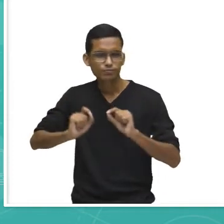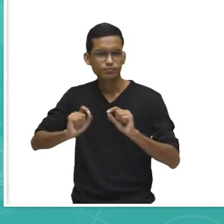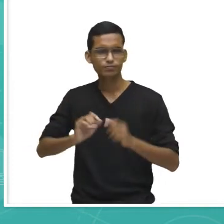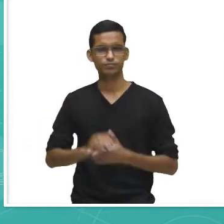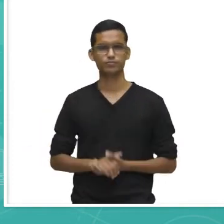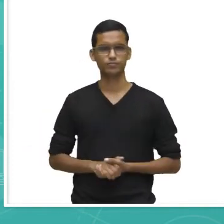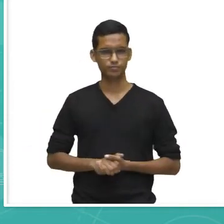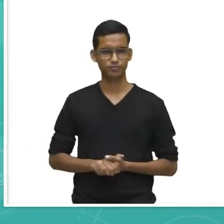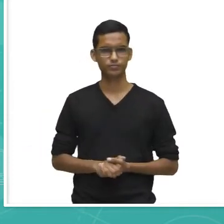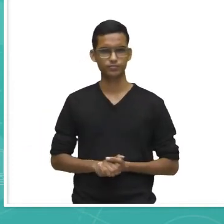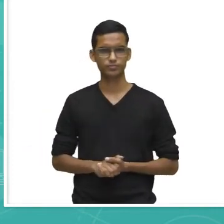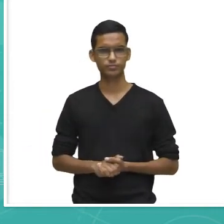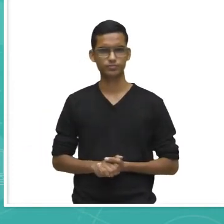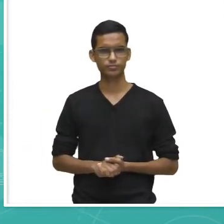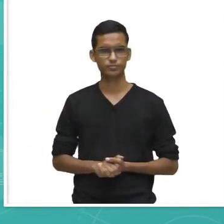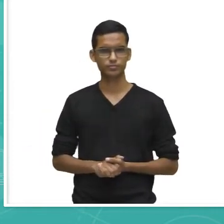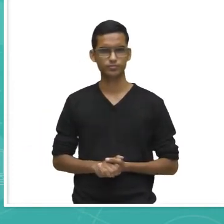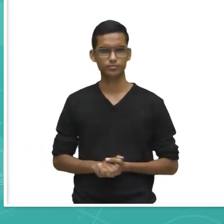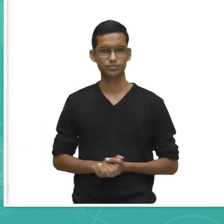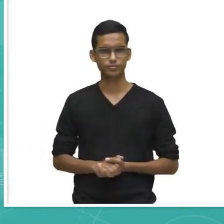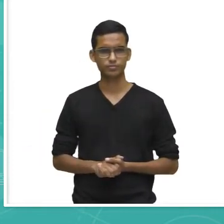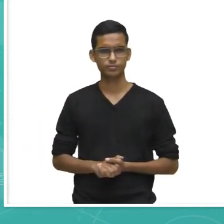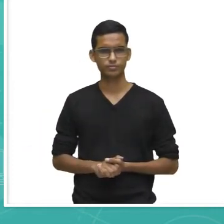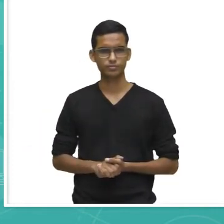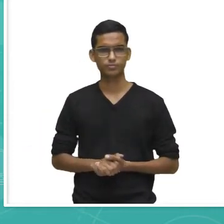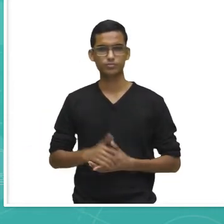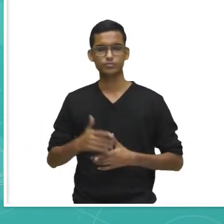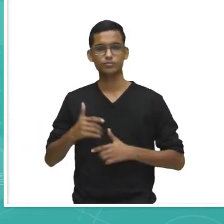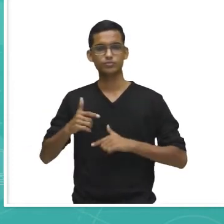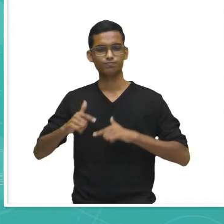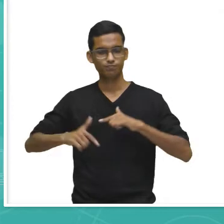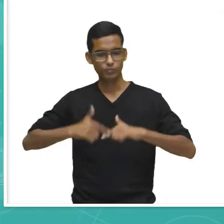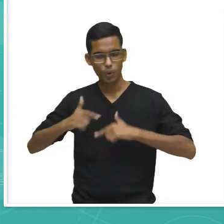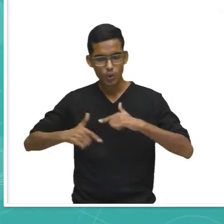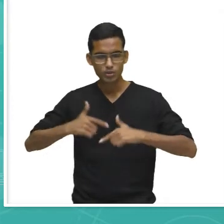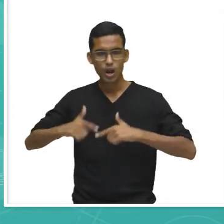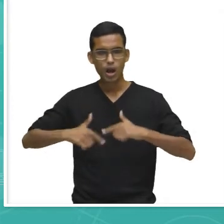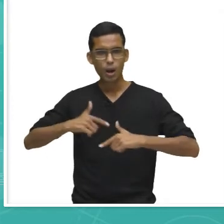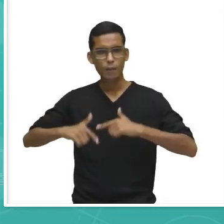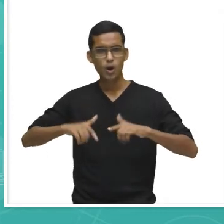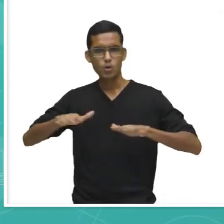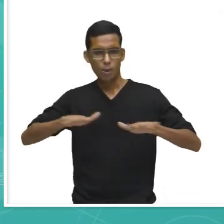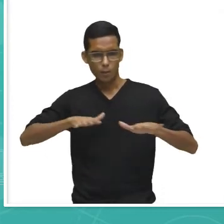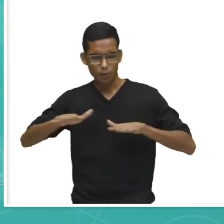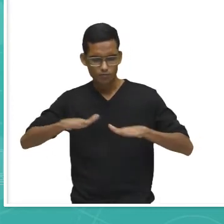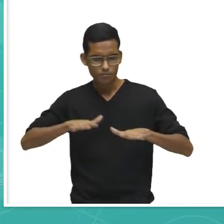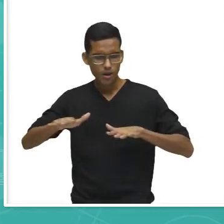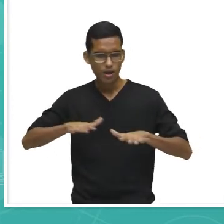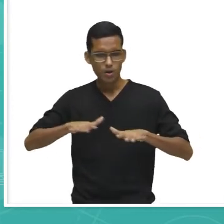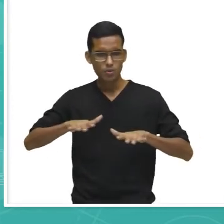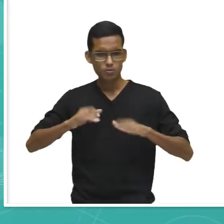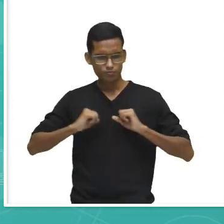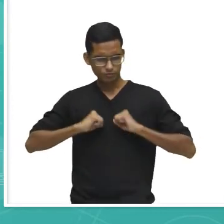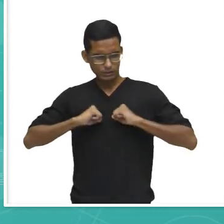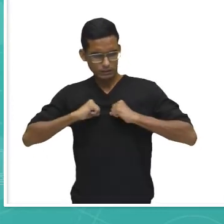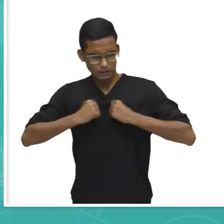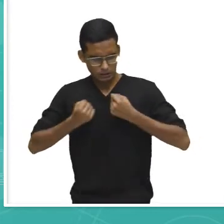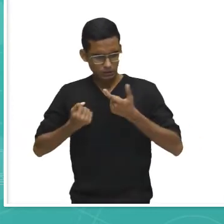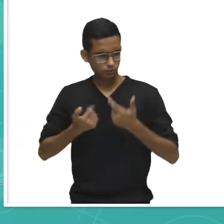sigla LE? Então, observem aí. LE significa lesões por esforços